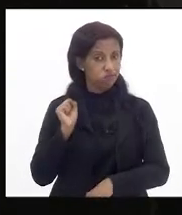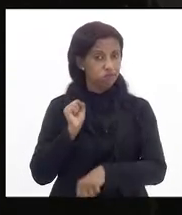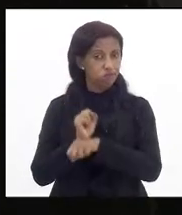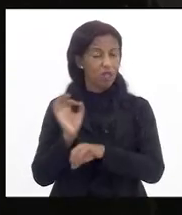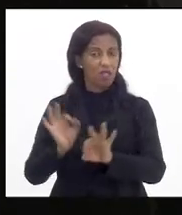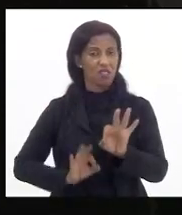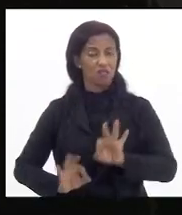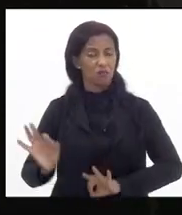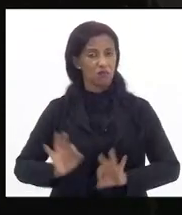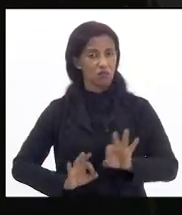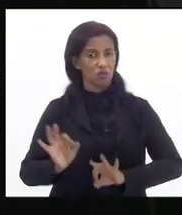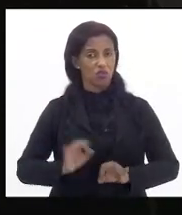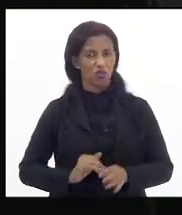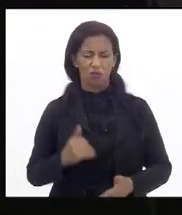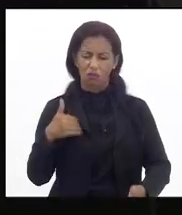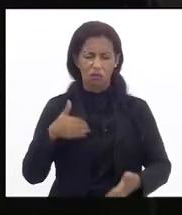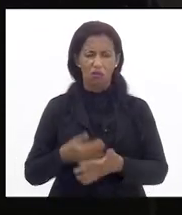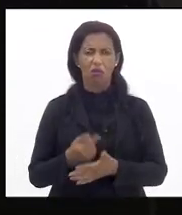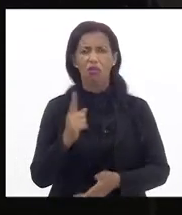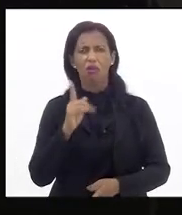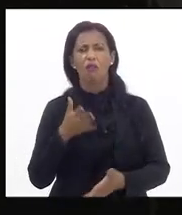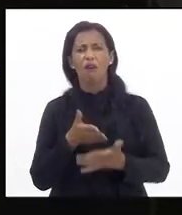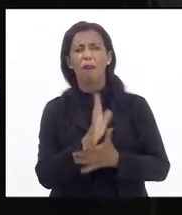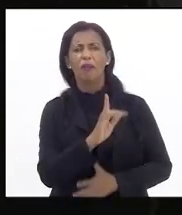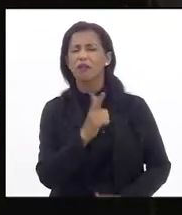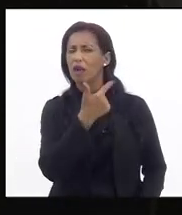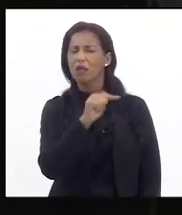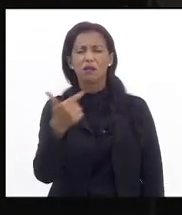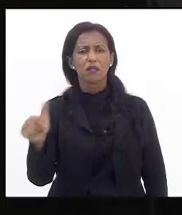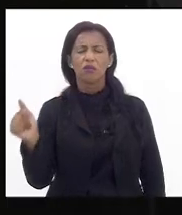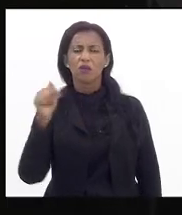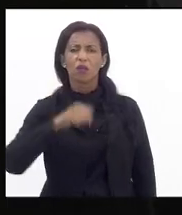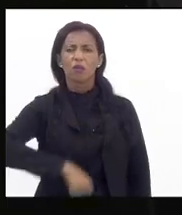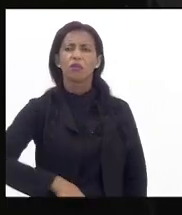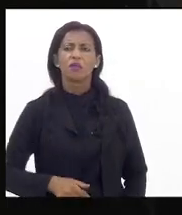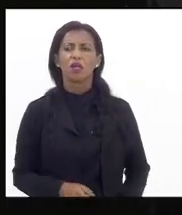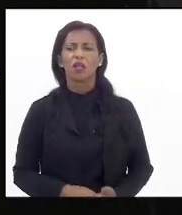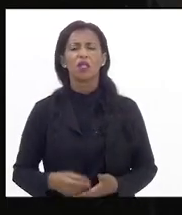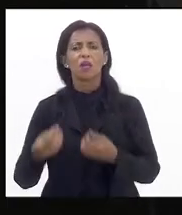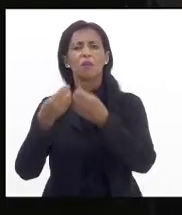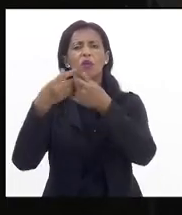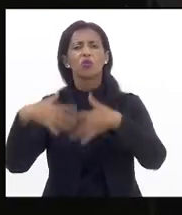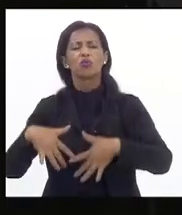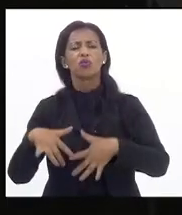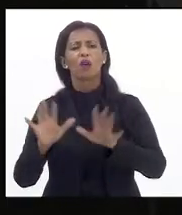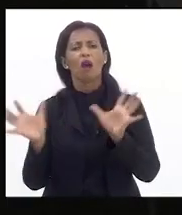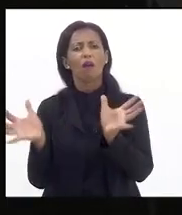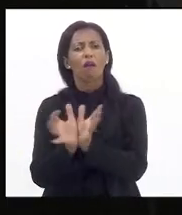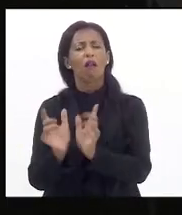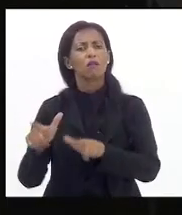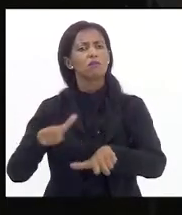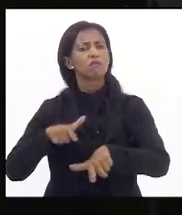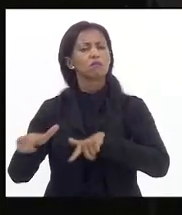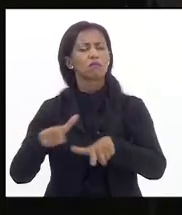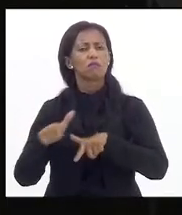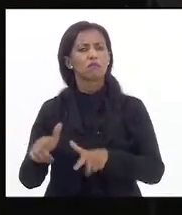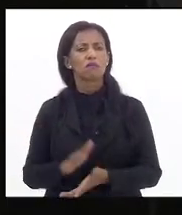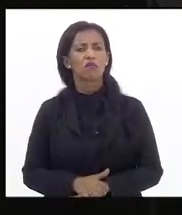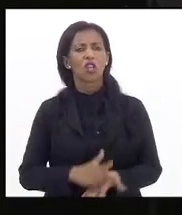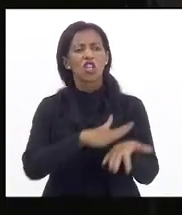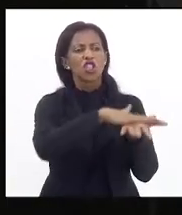esse projeto não vai passar não temos aqui que prejudicar aquelas trabalhador e